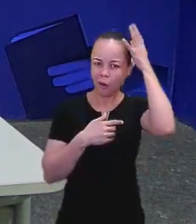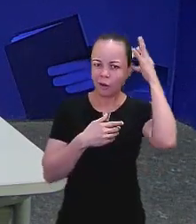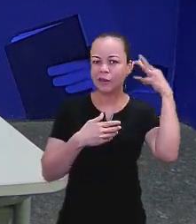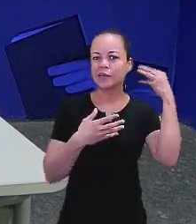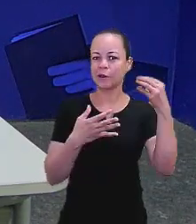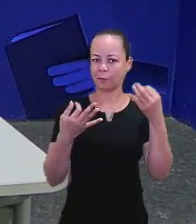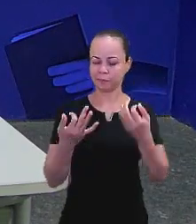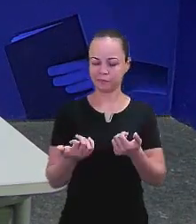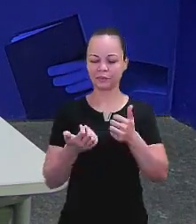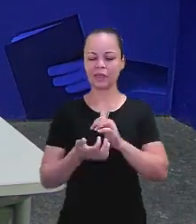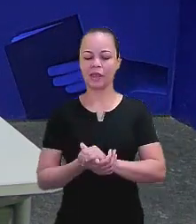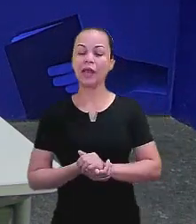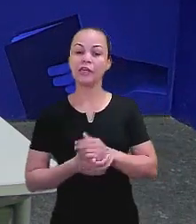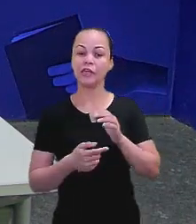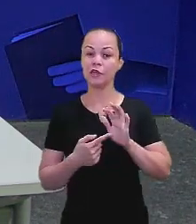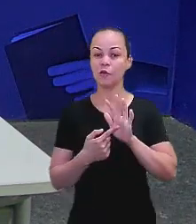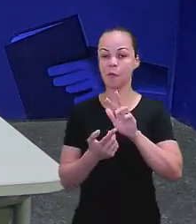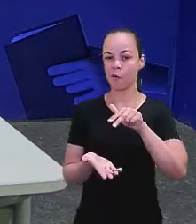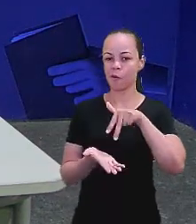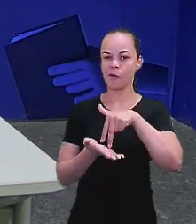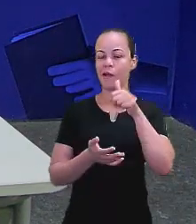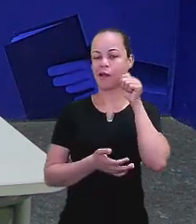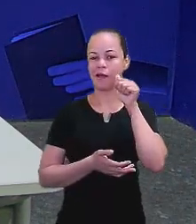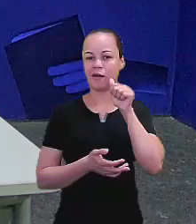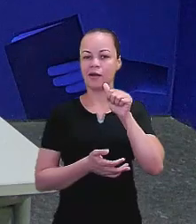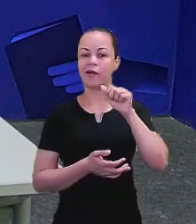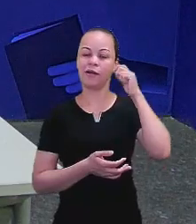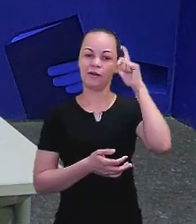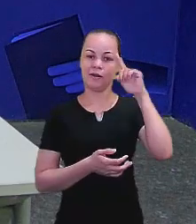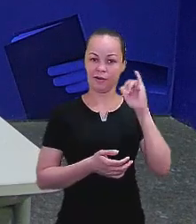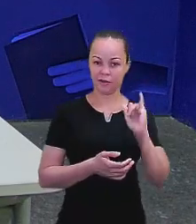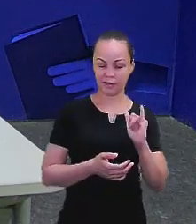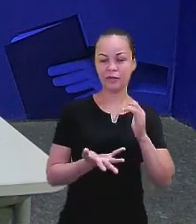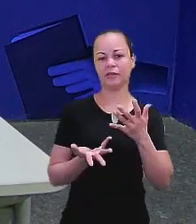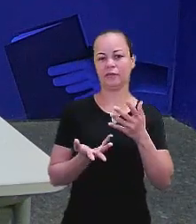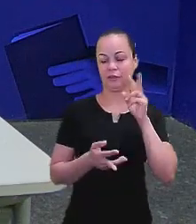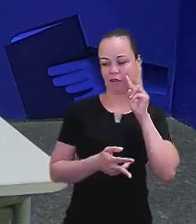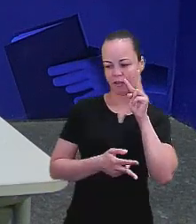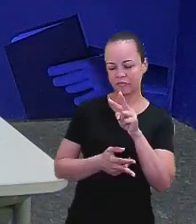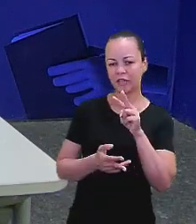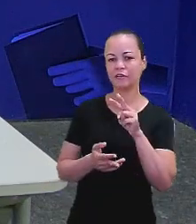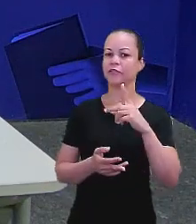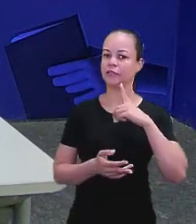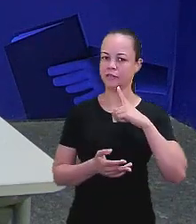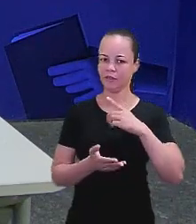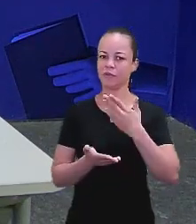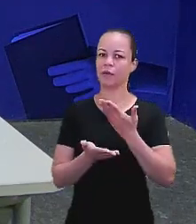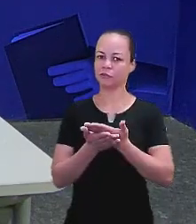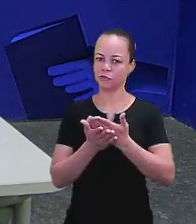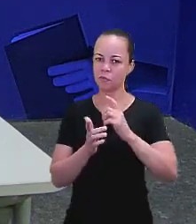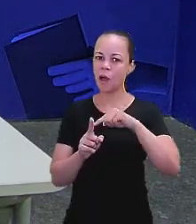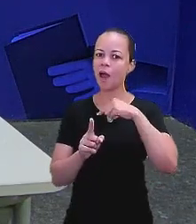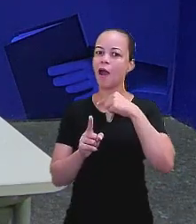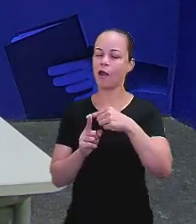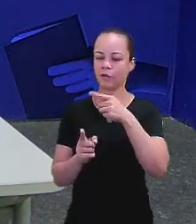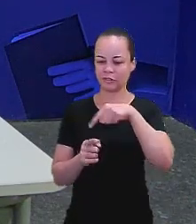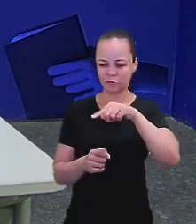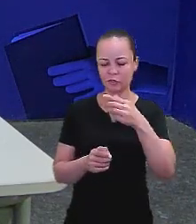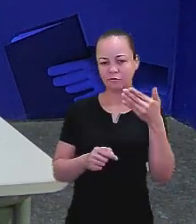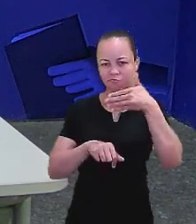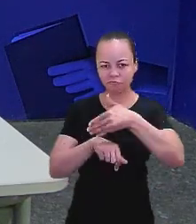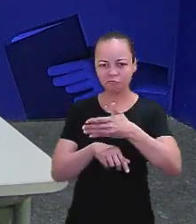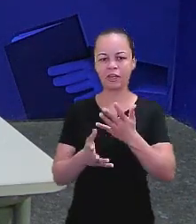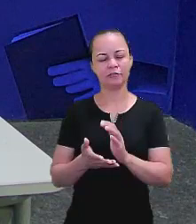a Lilinha. Tudo bem, Lilinha? Você tá vendo que você veio para mais uma aula do nosso dezembro? Ai, que legal, fiquei